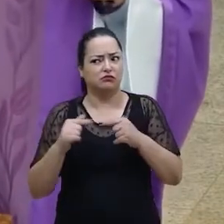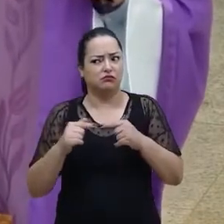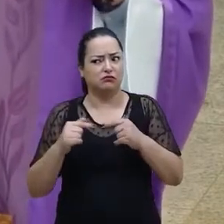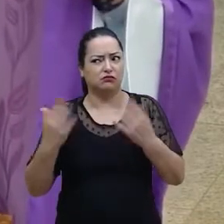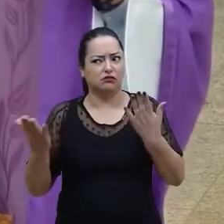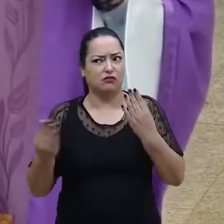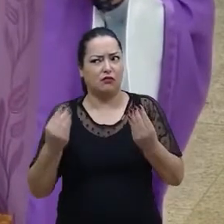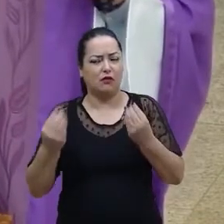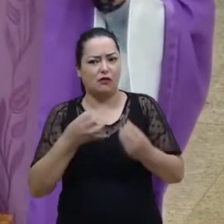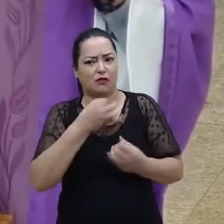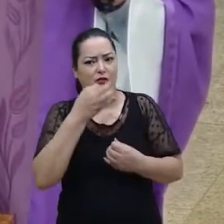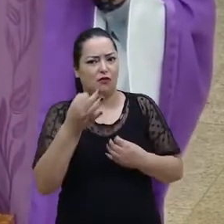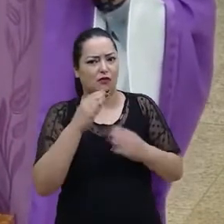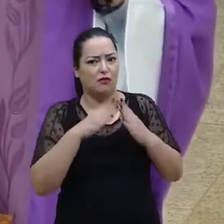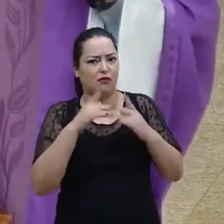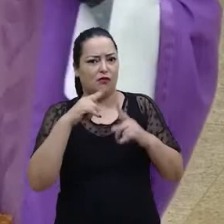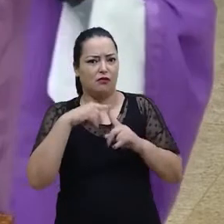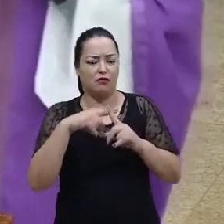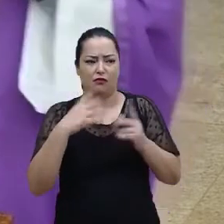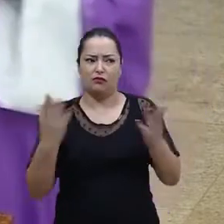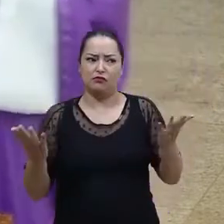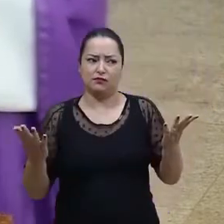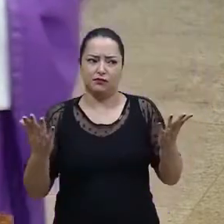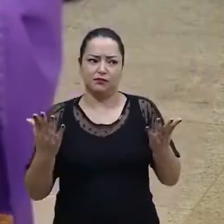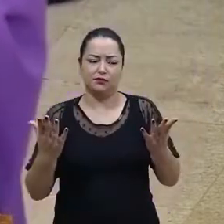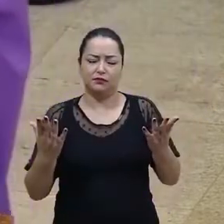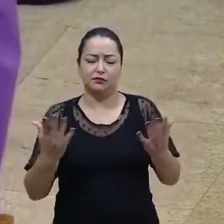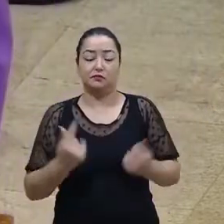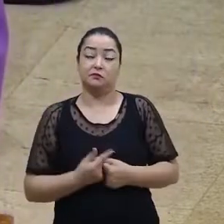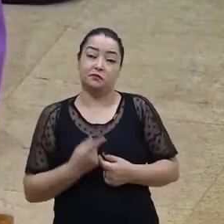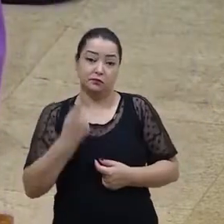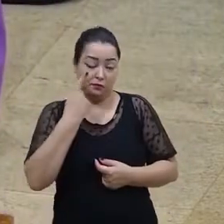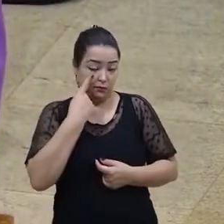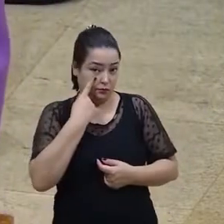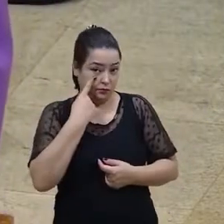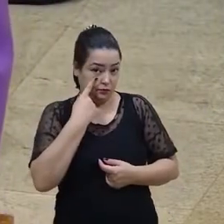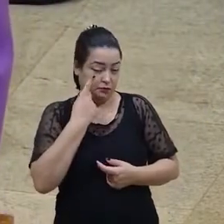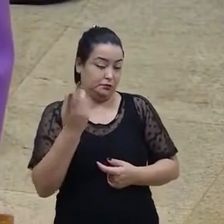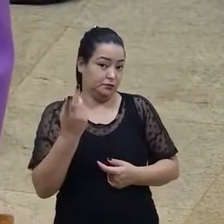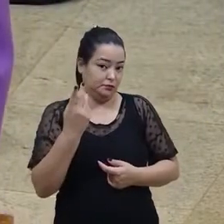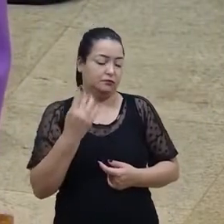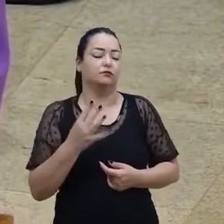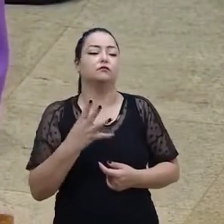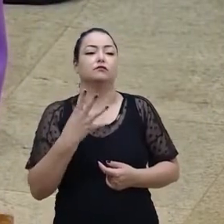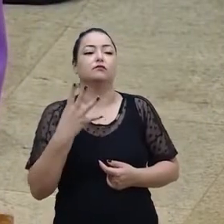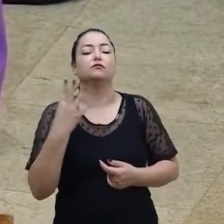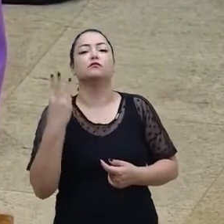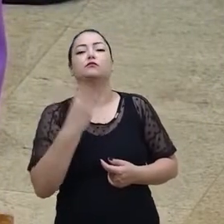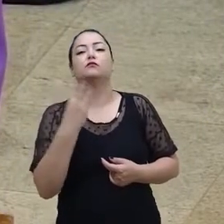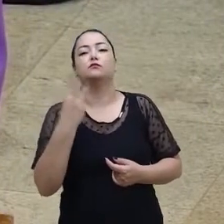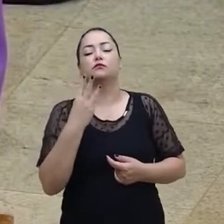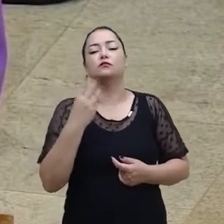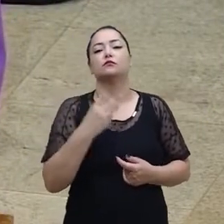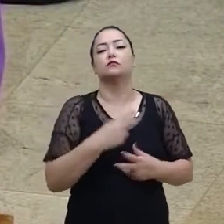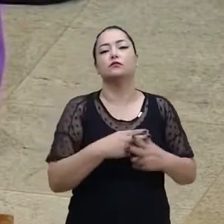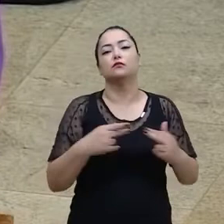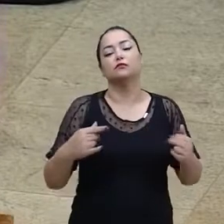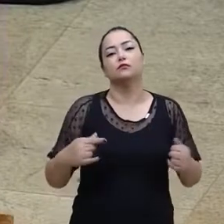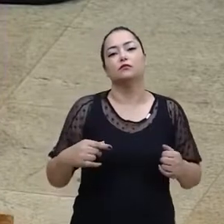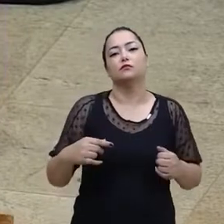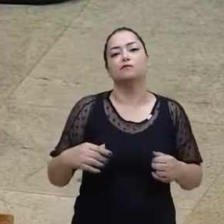há tanto tempo a importância do jejum e a terceira coisa na finalizar